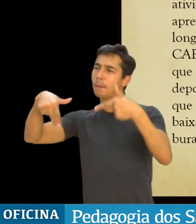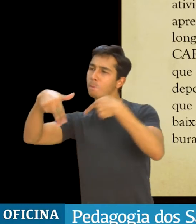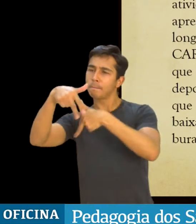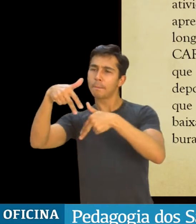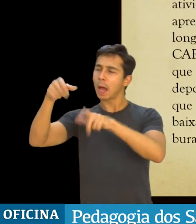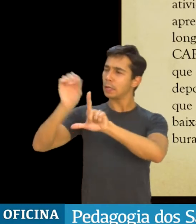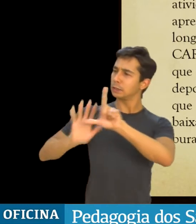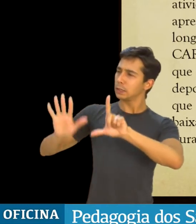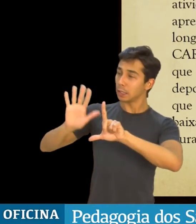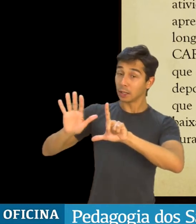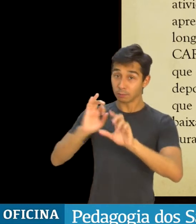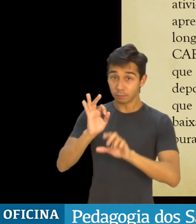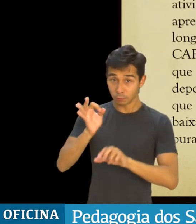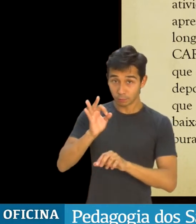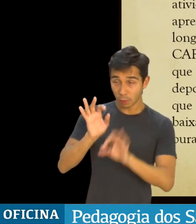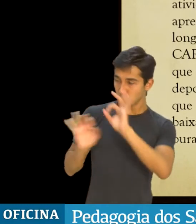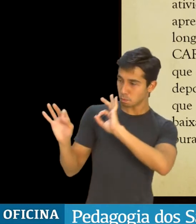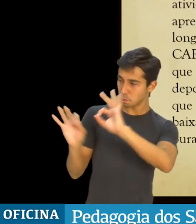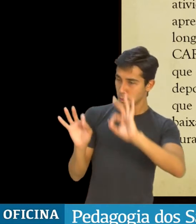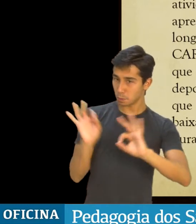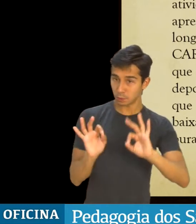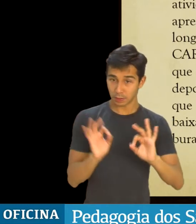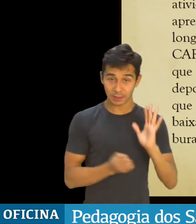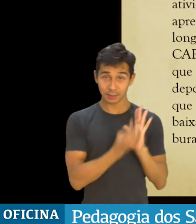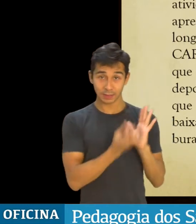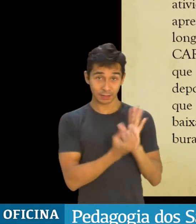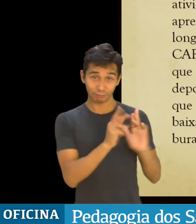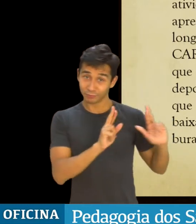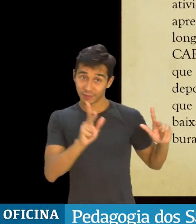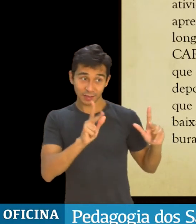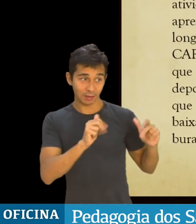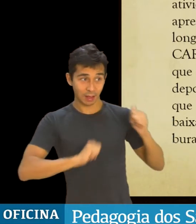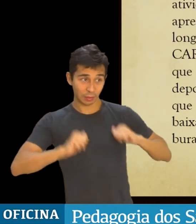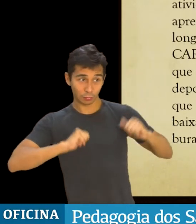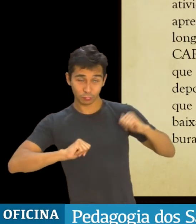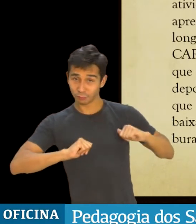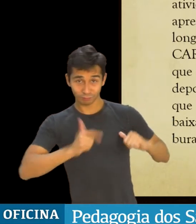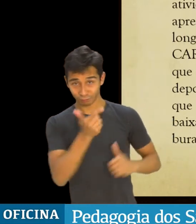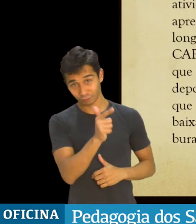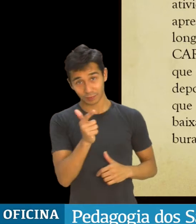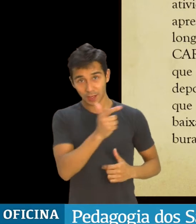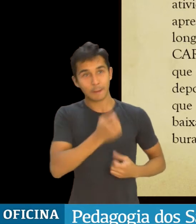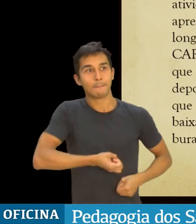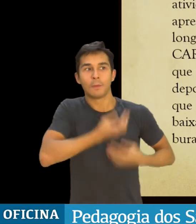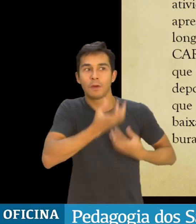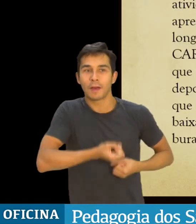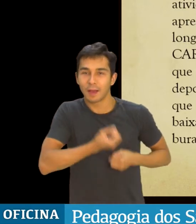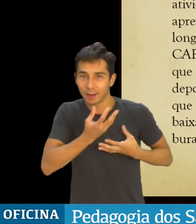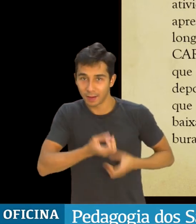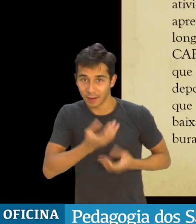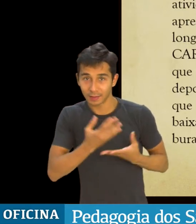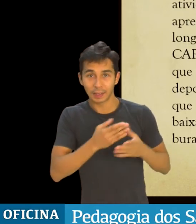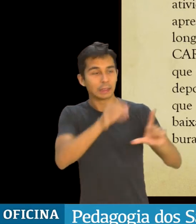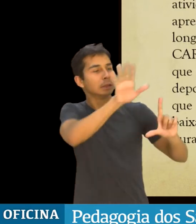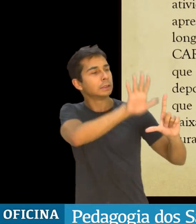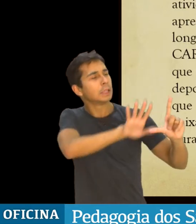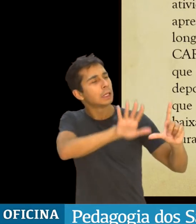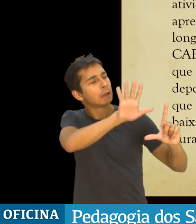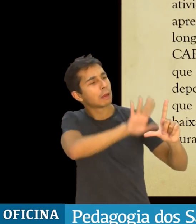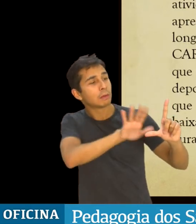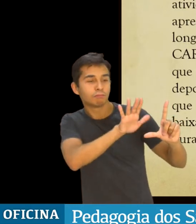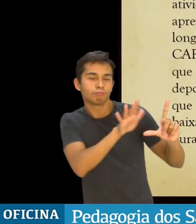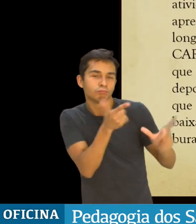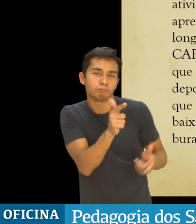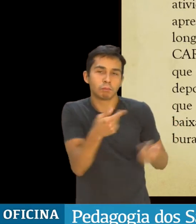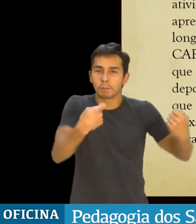No sarau a gente não tem isso, porque a gente não tem atores, nós temos poetas, né? A gente não necessariamente tem um cenário, tem uma identidade visual